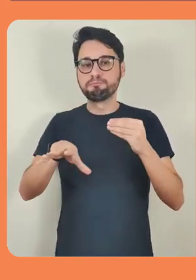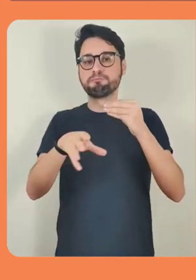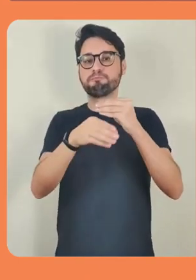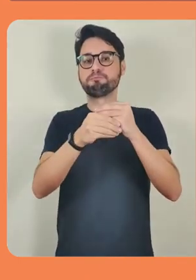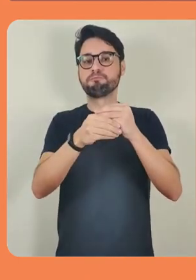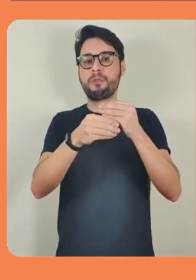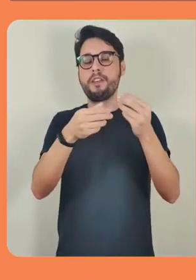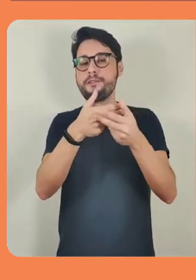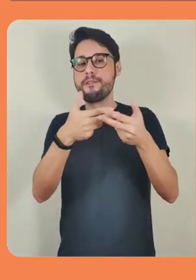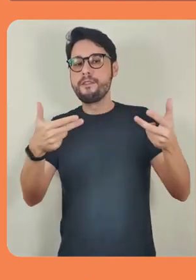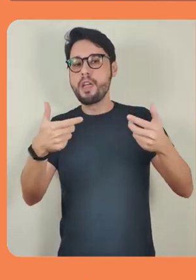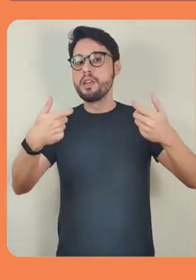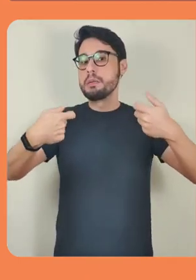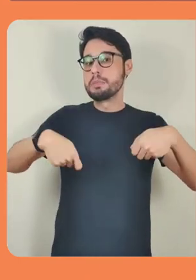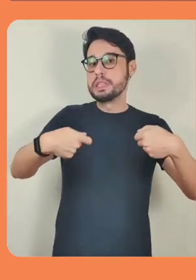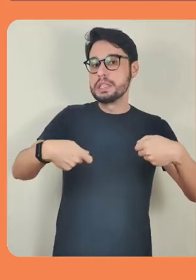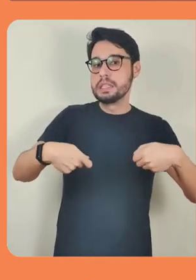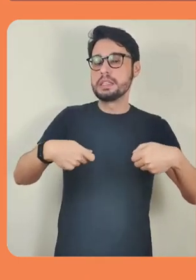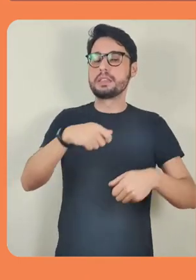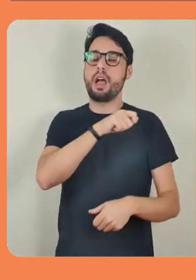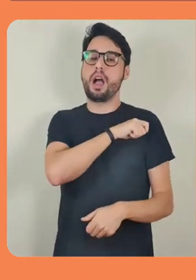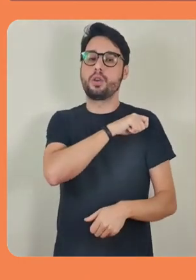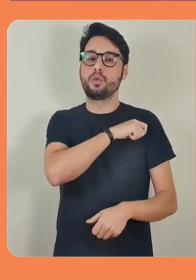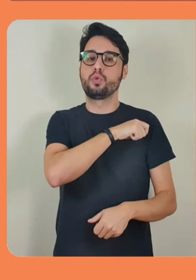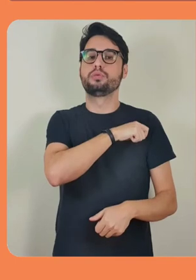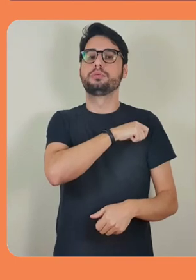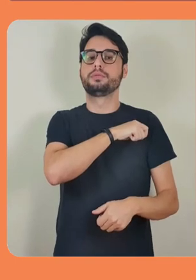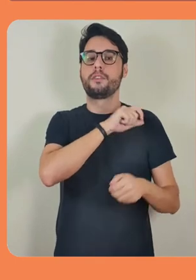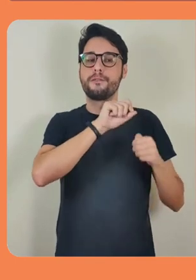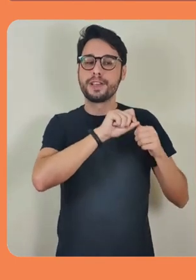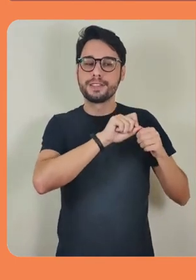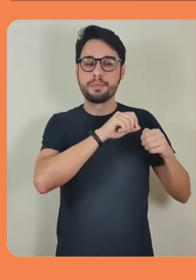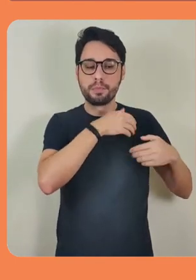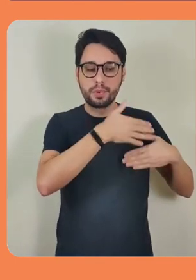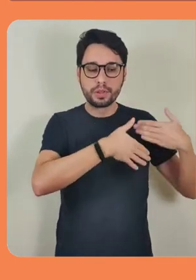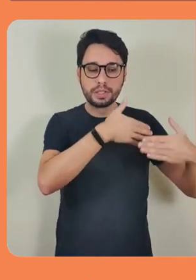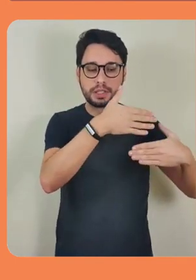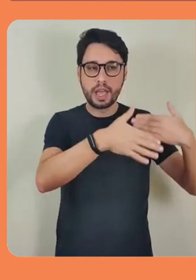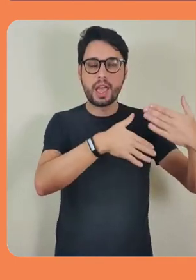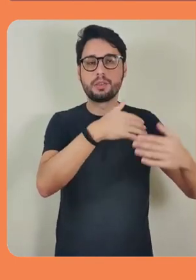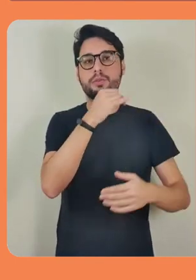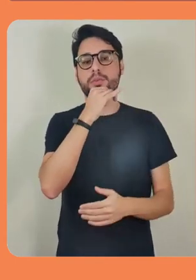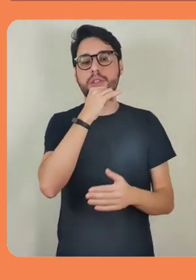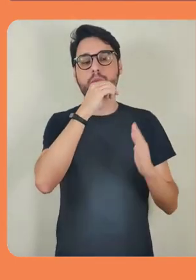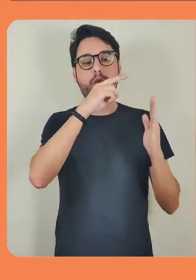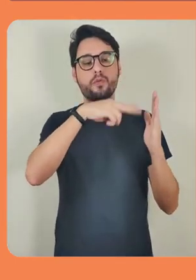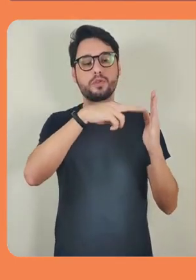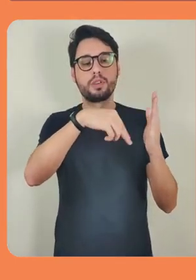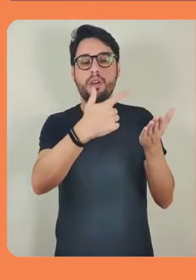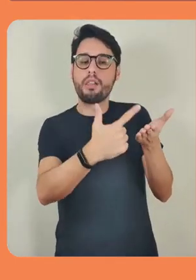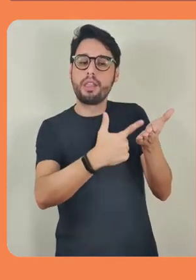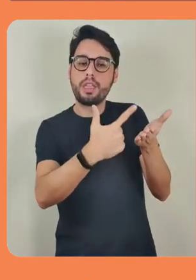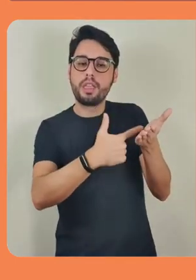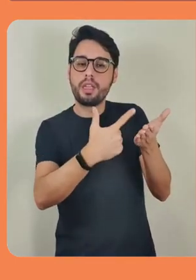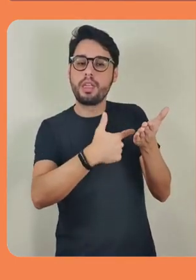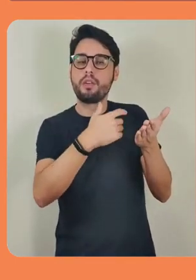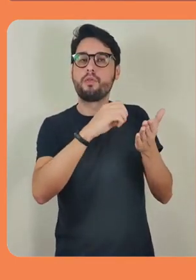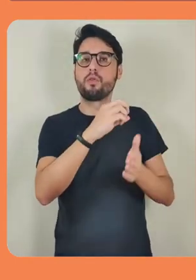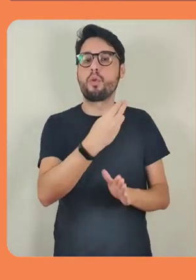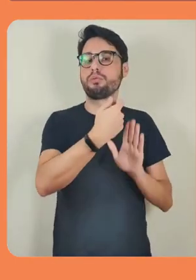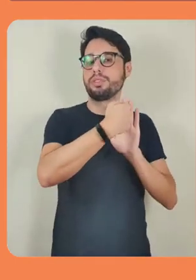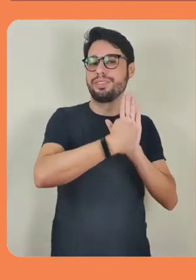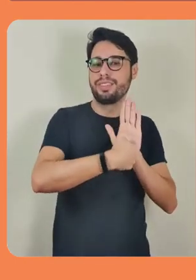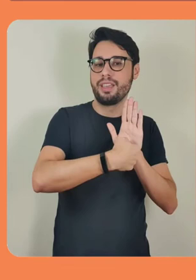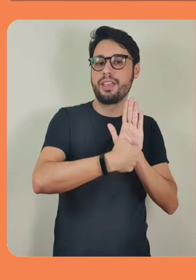Ou você pode também adicionar um conjunto de condições por exemplo se ele Acessou a visualizou um